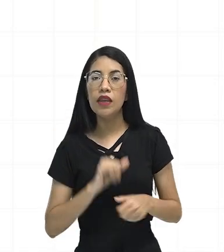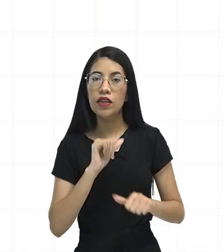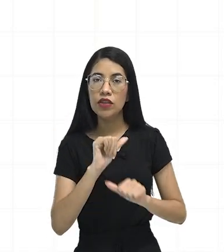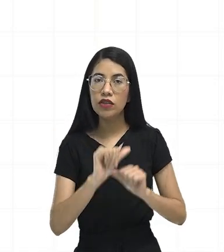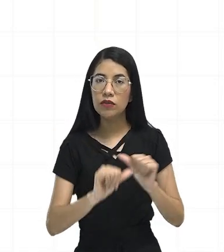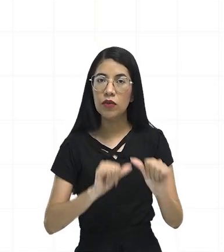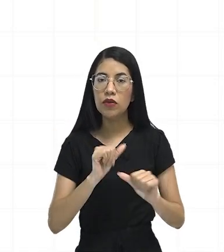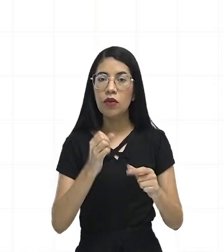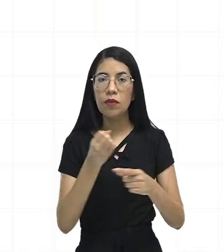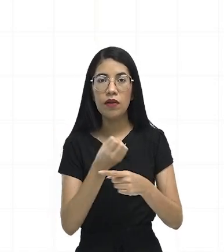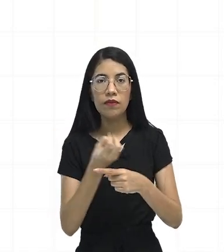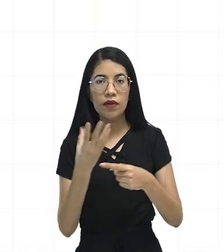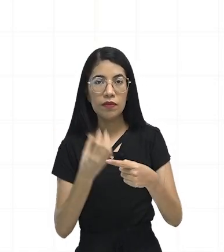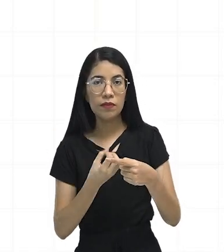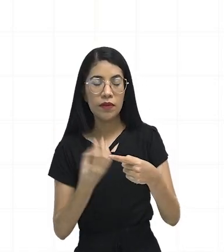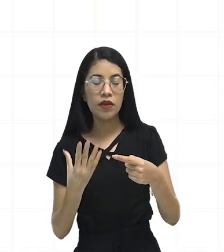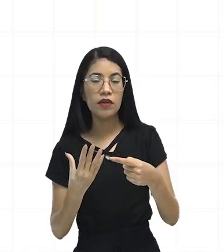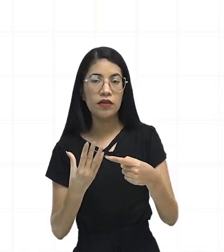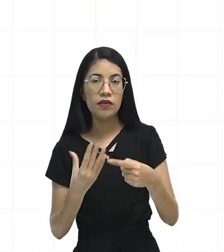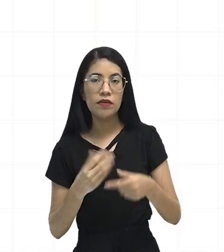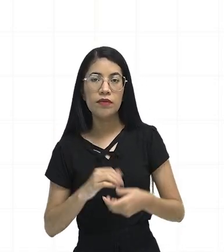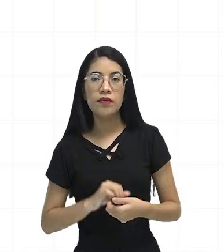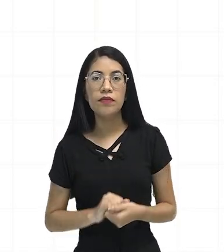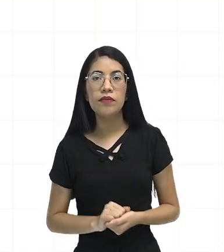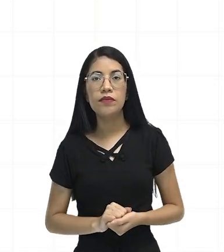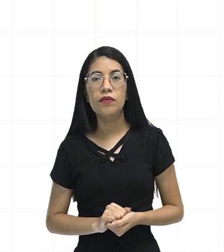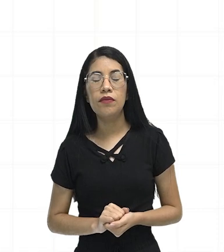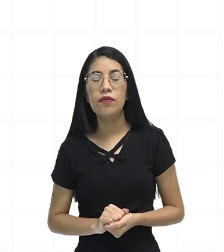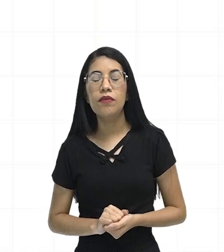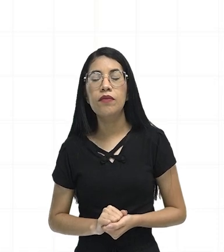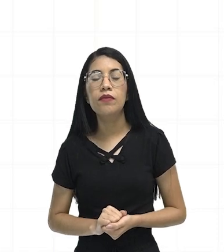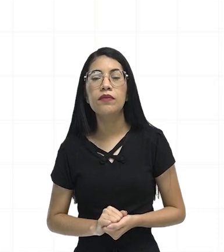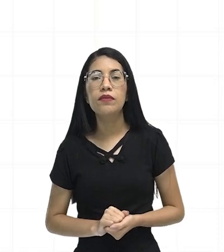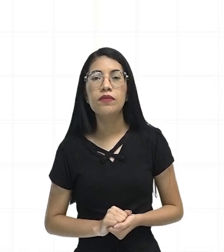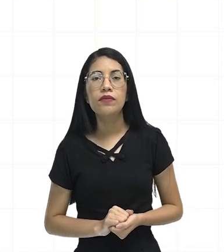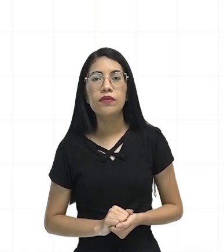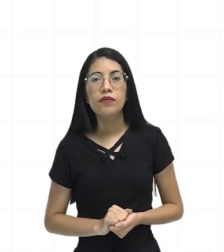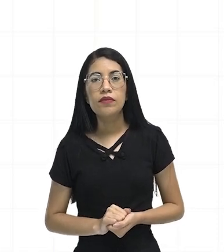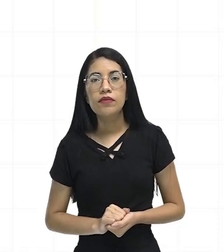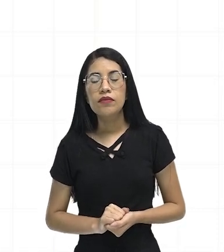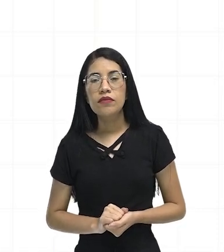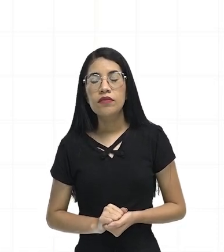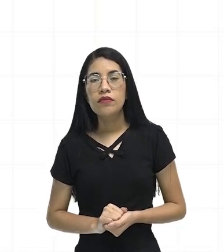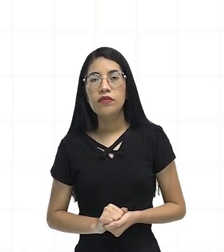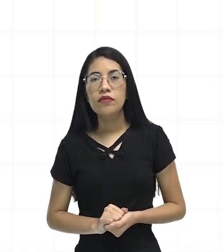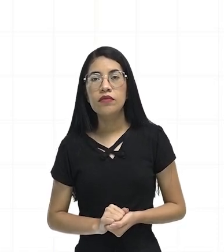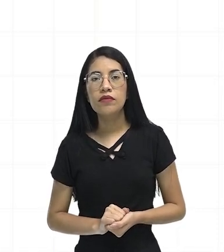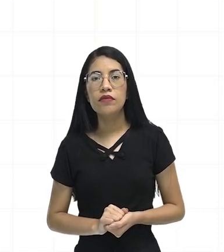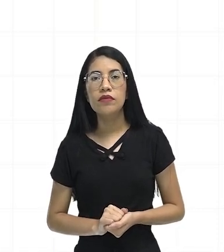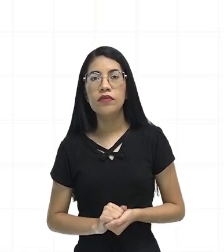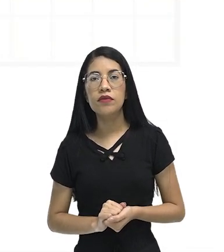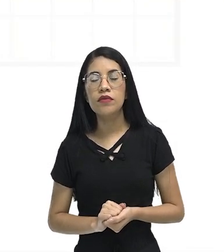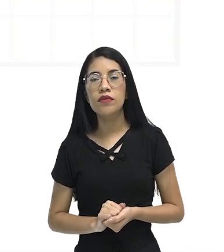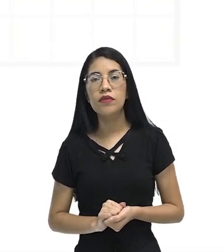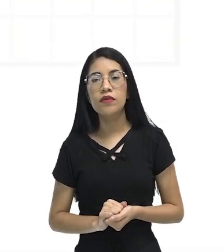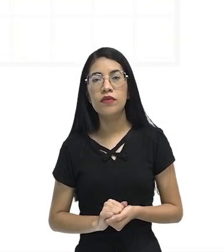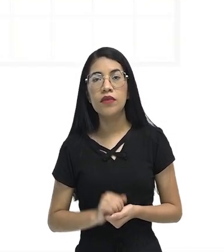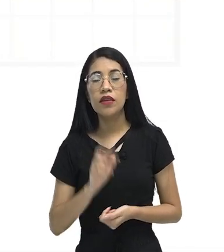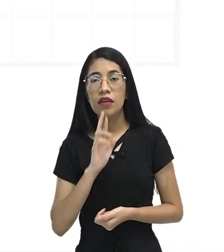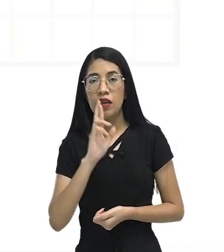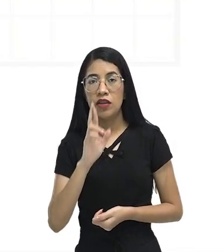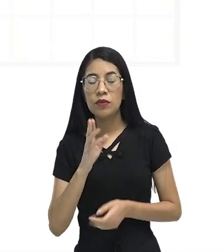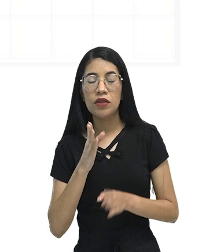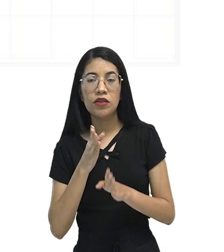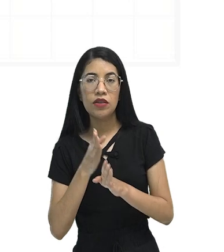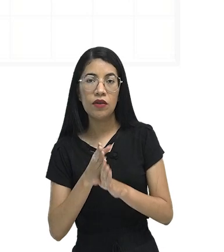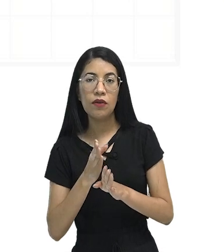transformamos, né, esse valor numa fração, tá? E o número decimal que a gente chegaria,